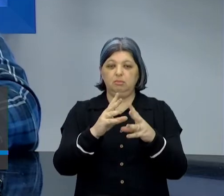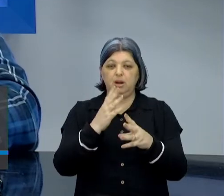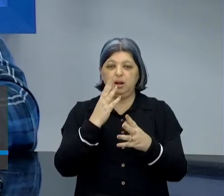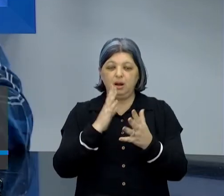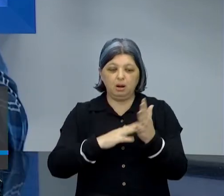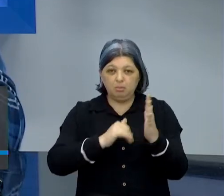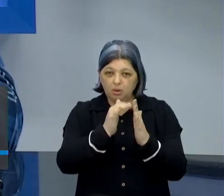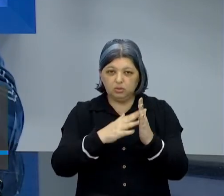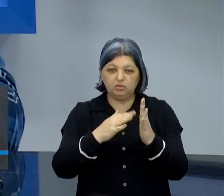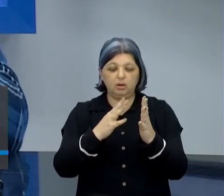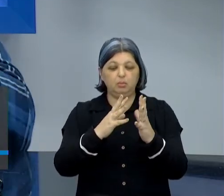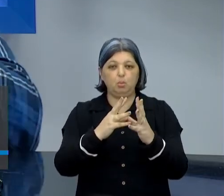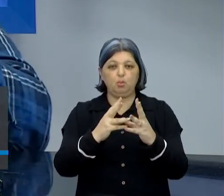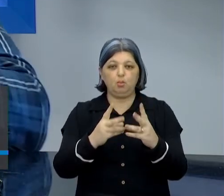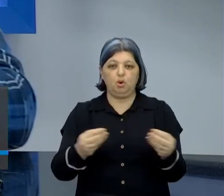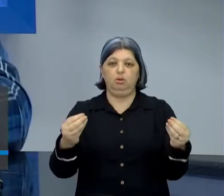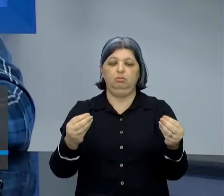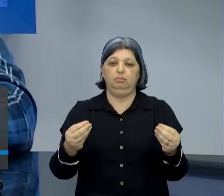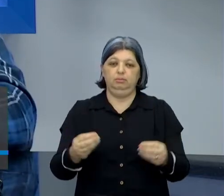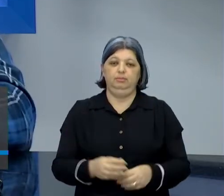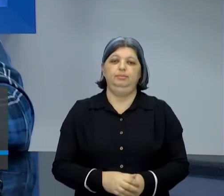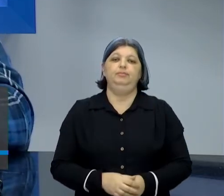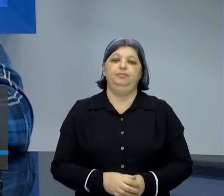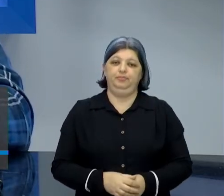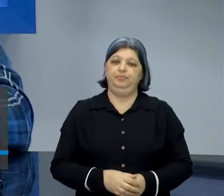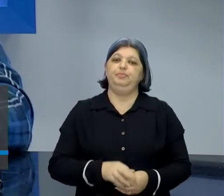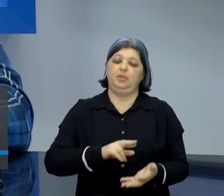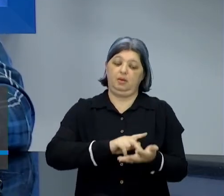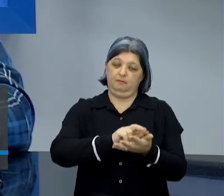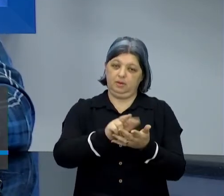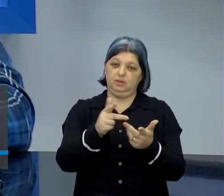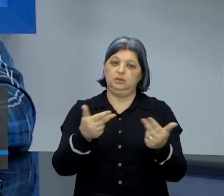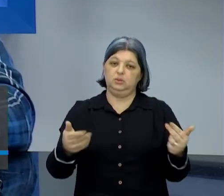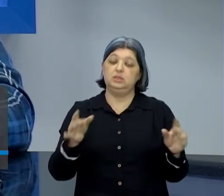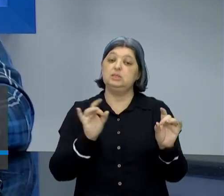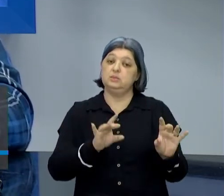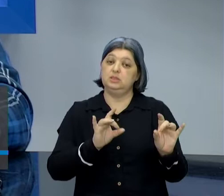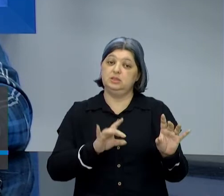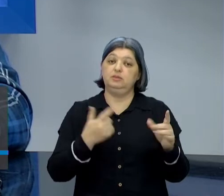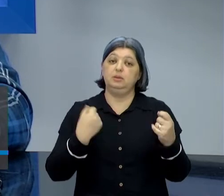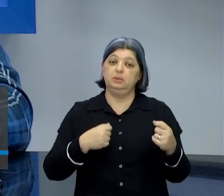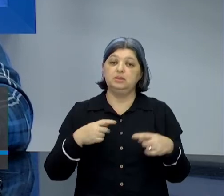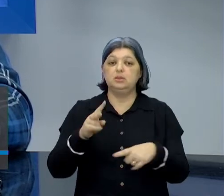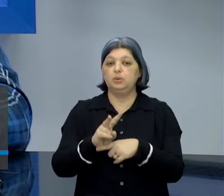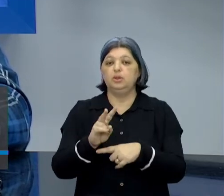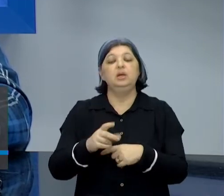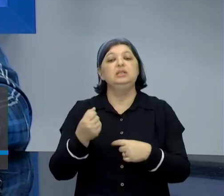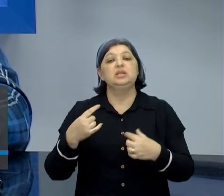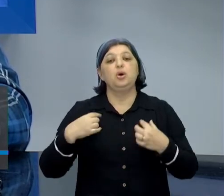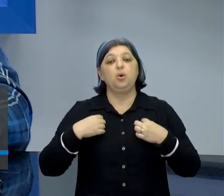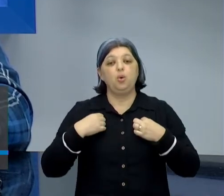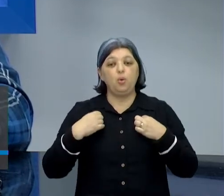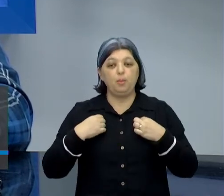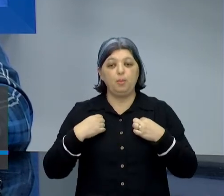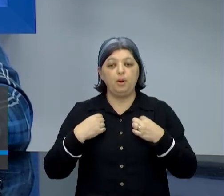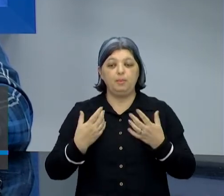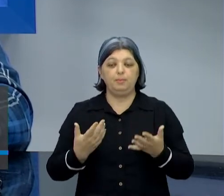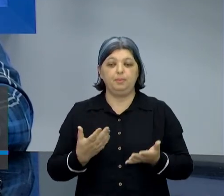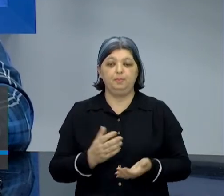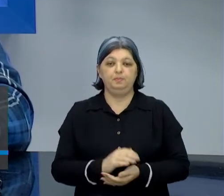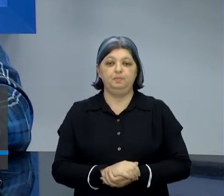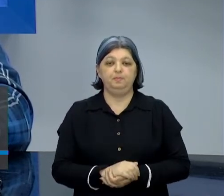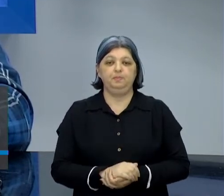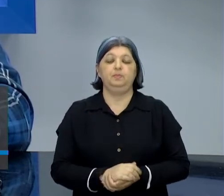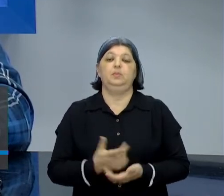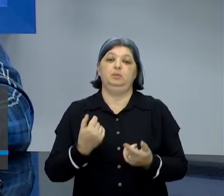fotografia. Então são vários itens específicos que você precisa ter cuidado. Se for uma roupa, você precisa deixar